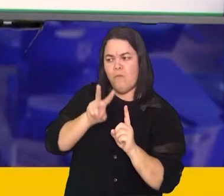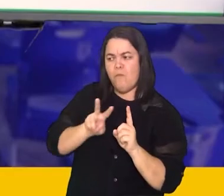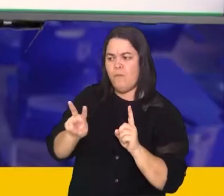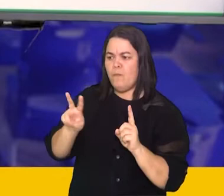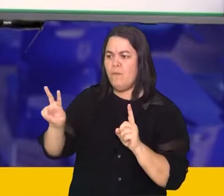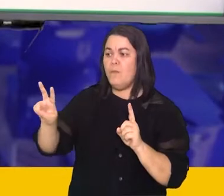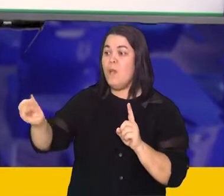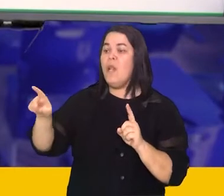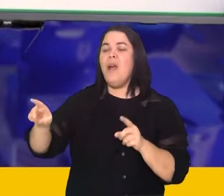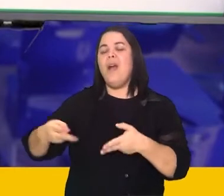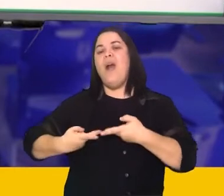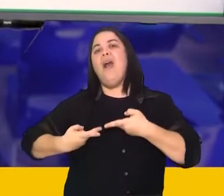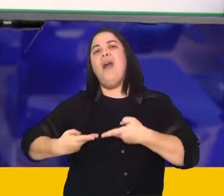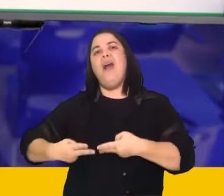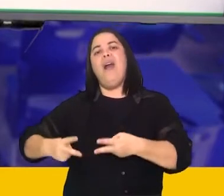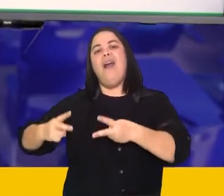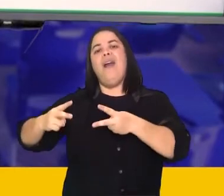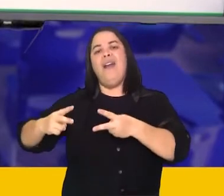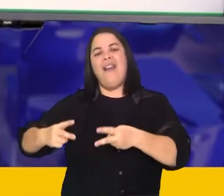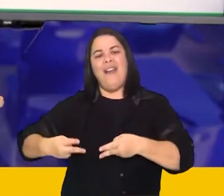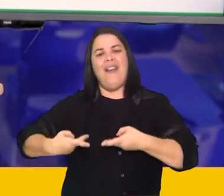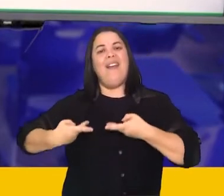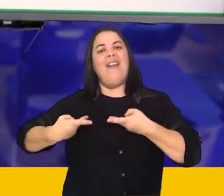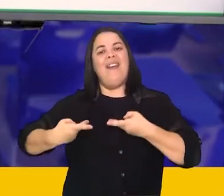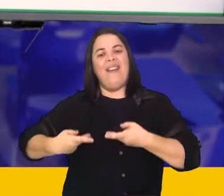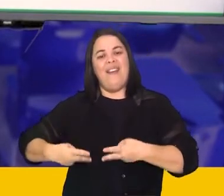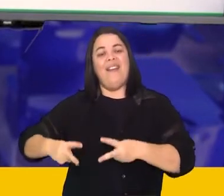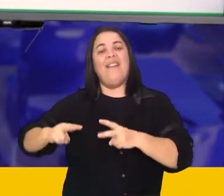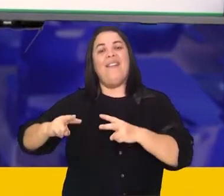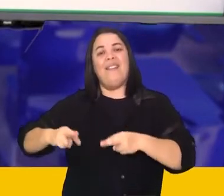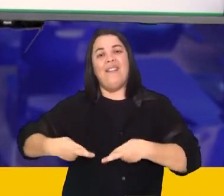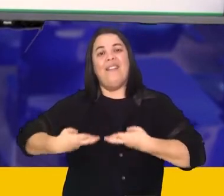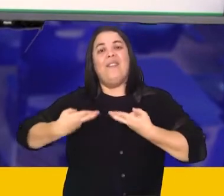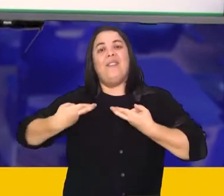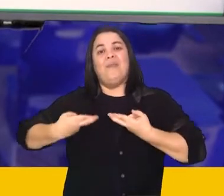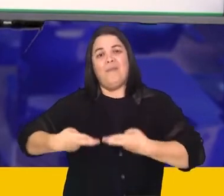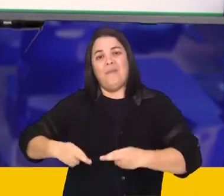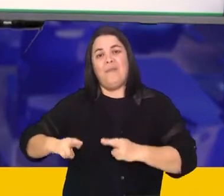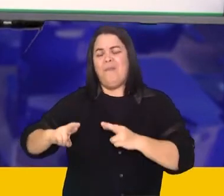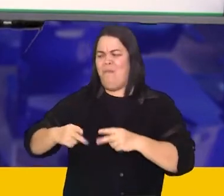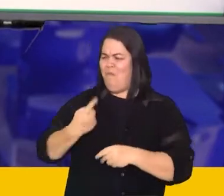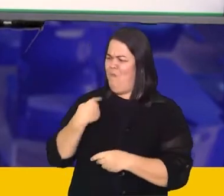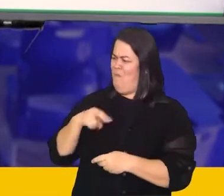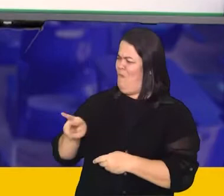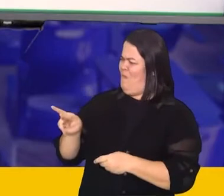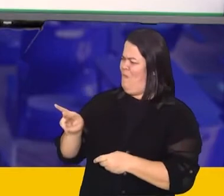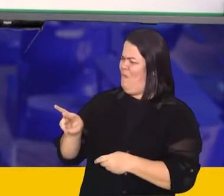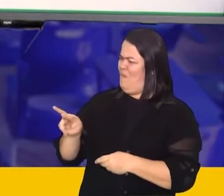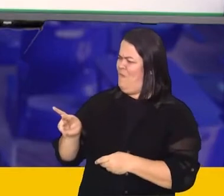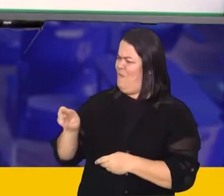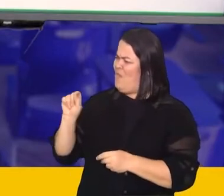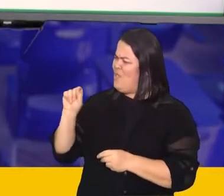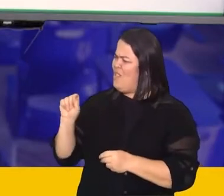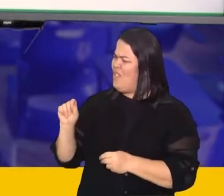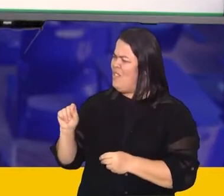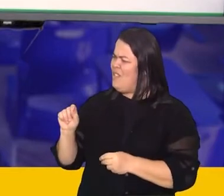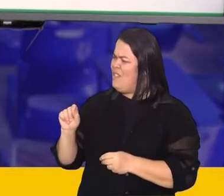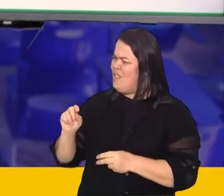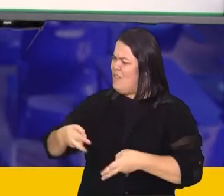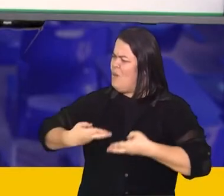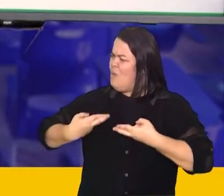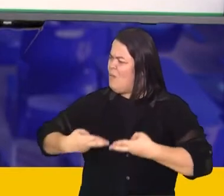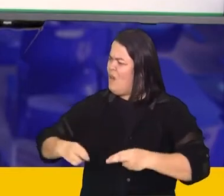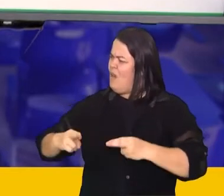na rede, se balançando, né? No balanço da rede. E Aderbal diz, balanço, desempenho de balanço.